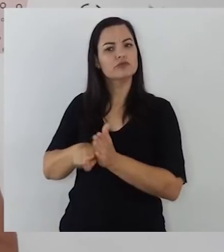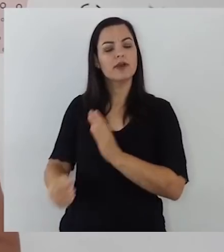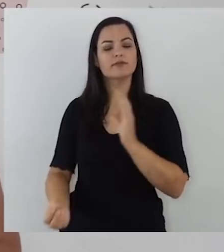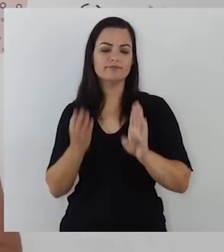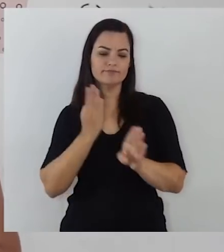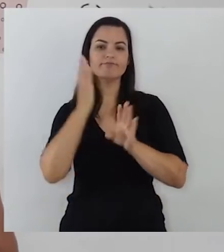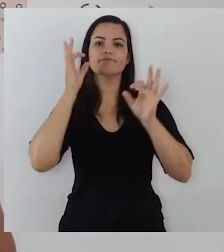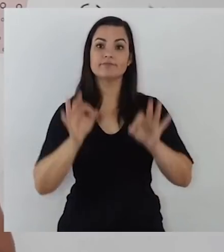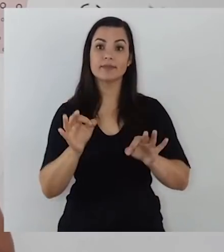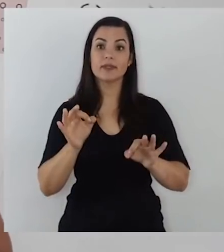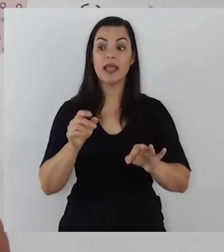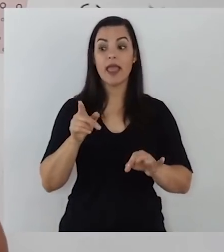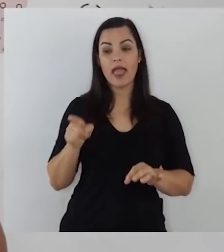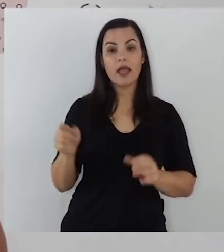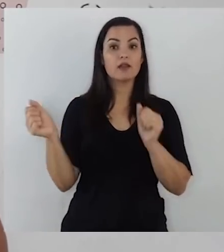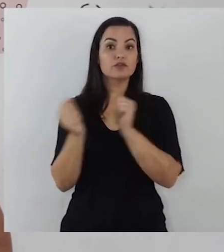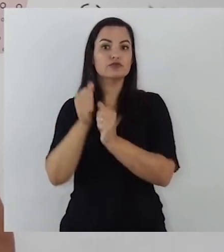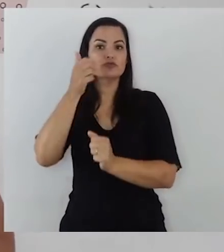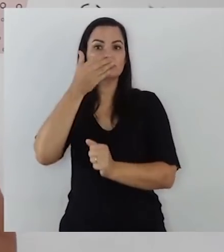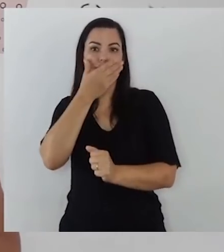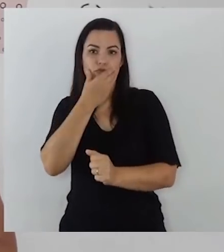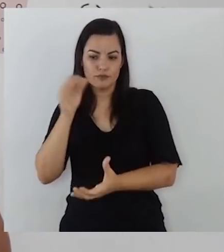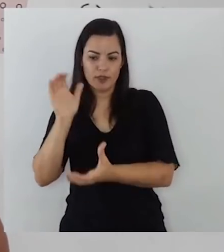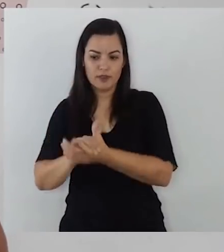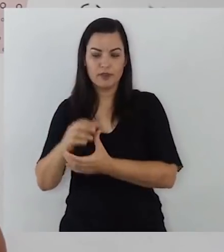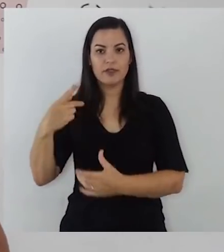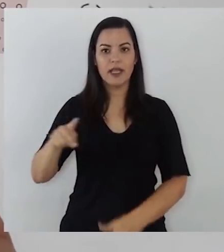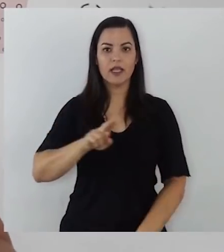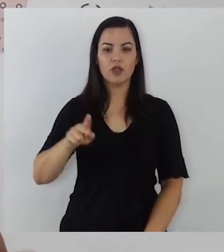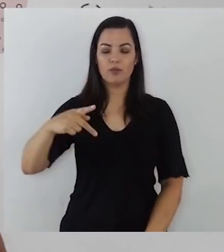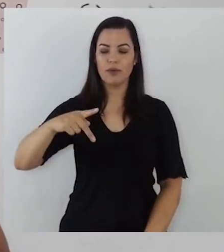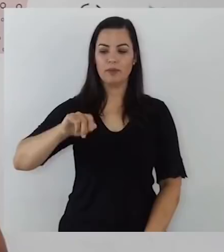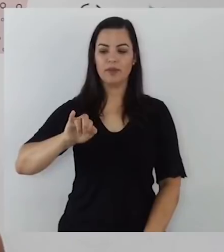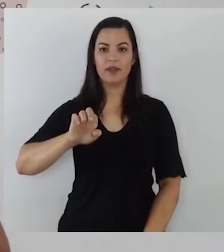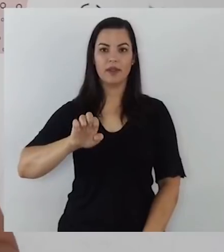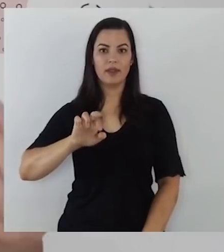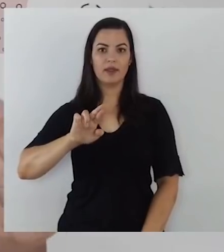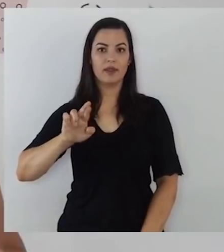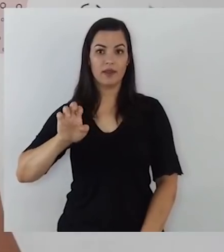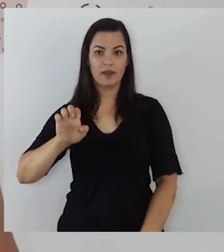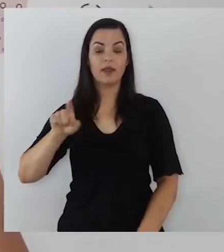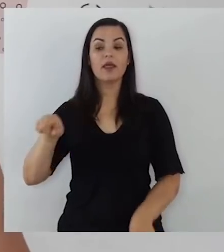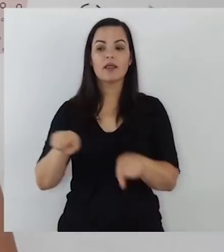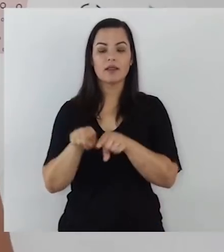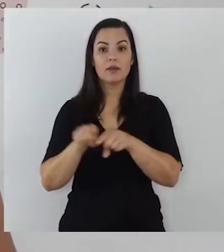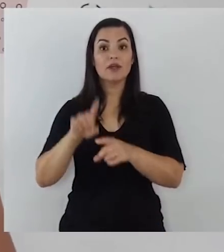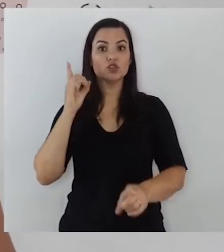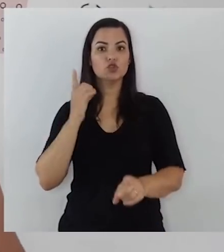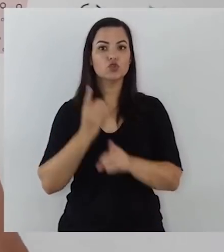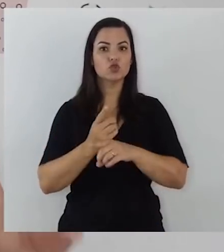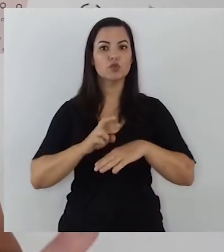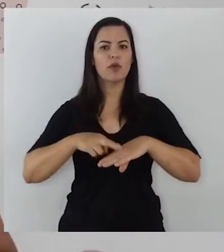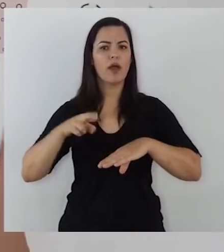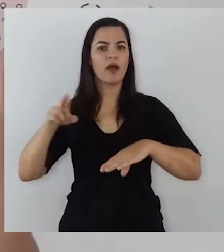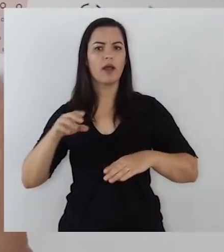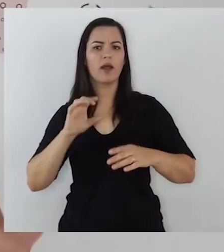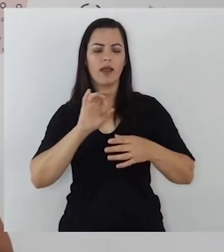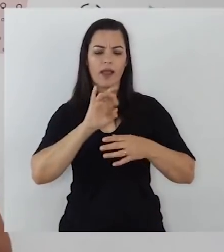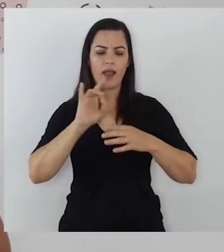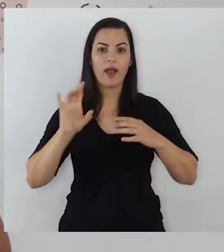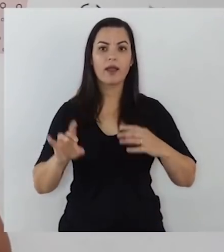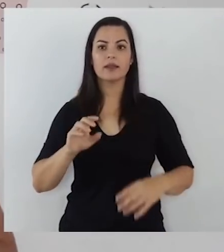só. Com seu marido Pierre, Marie também descobriu os elementos radioativos, o